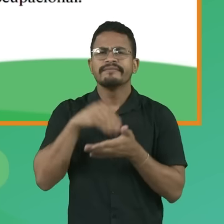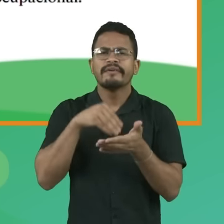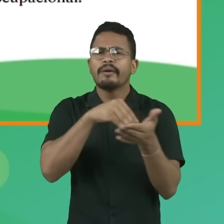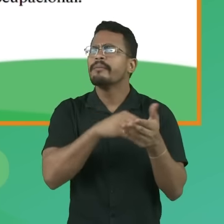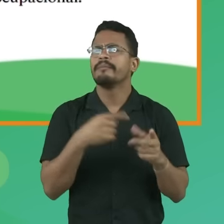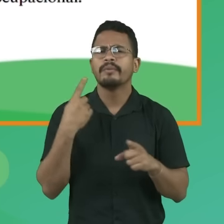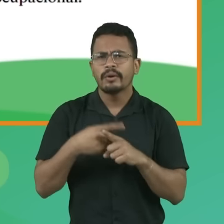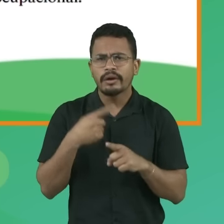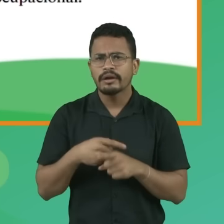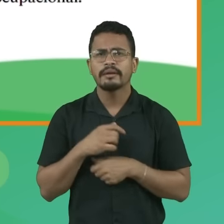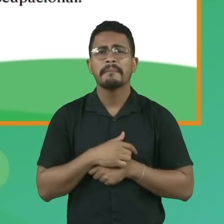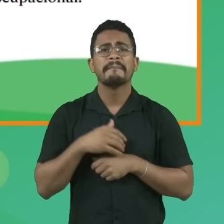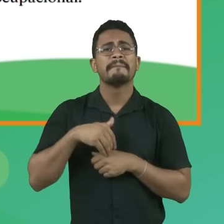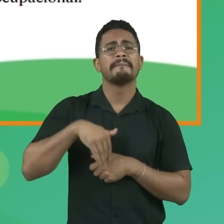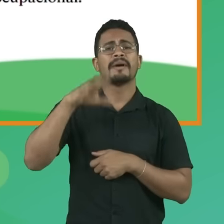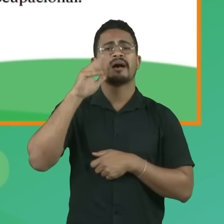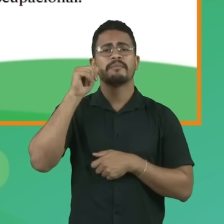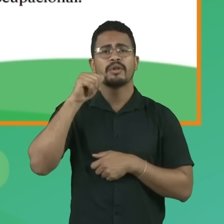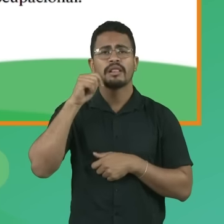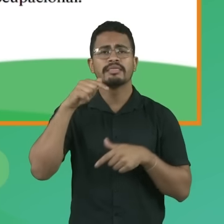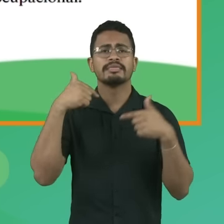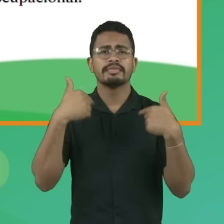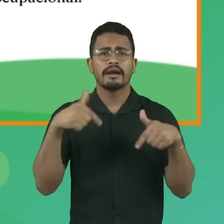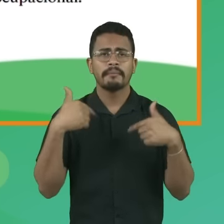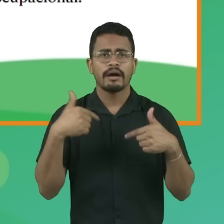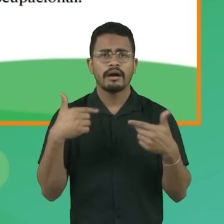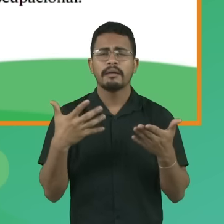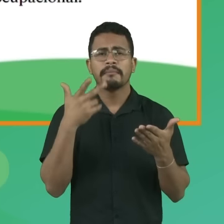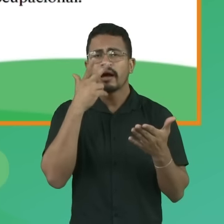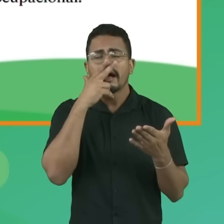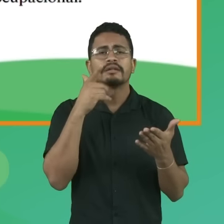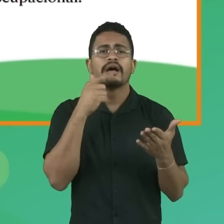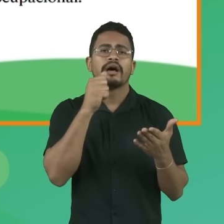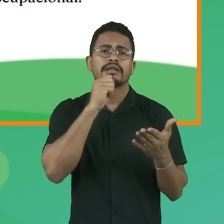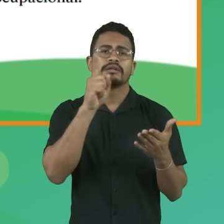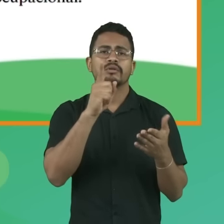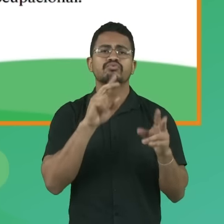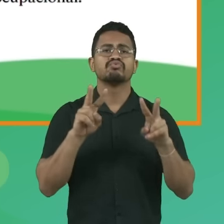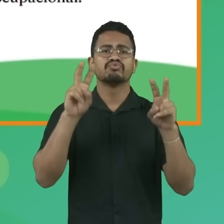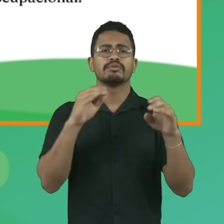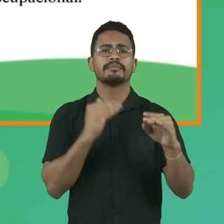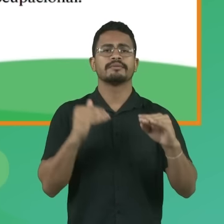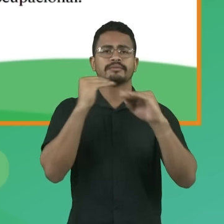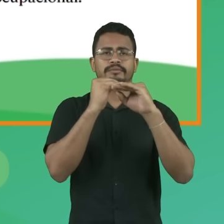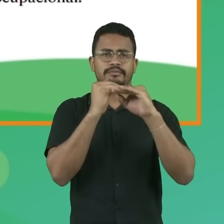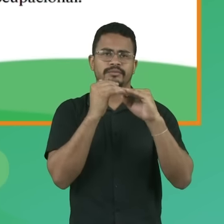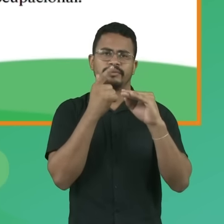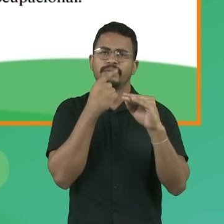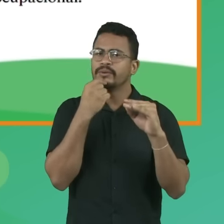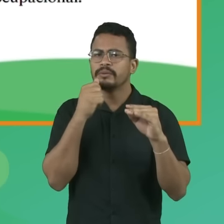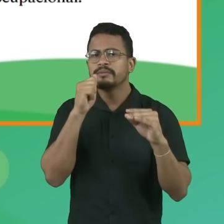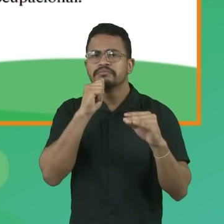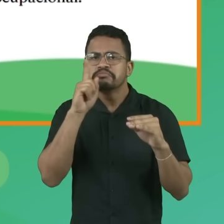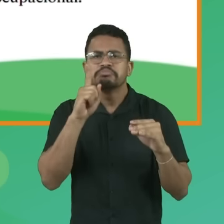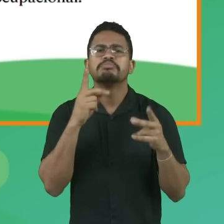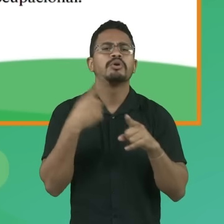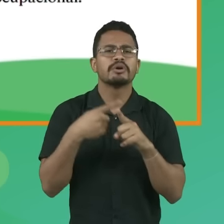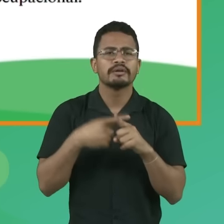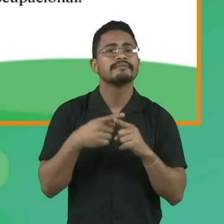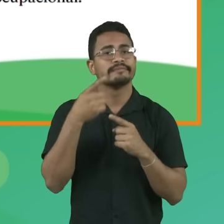Por que temos mais mulheres no mercado, mas não é o suficiente na questão da igualdade junto aos homens? Vamos ver os itens.